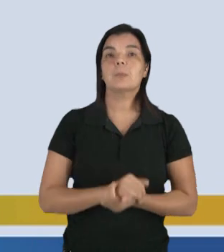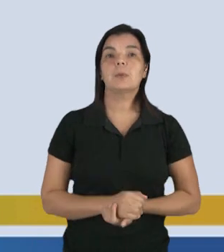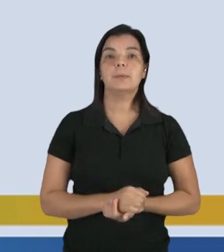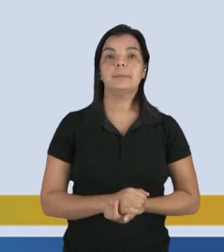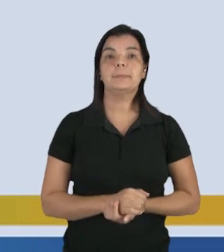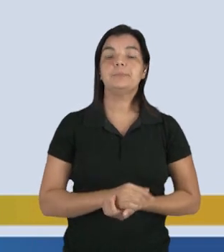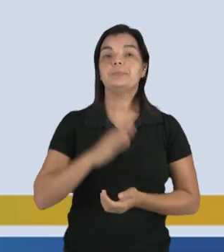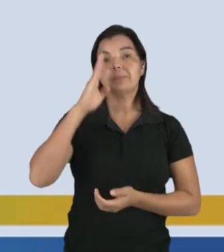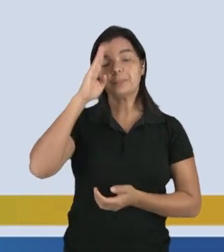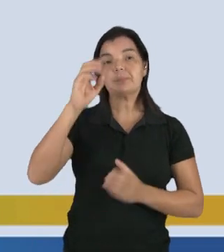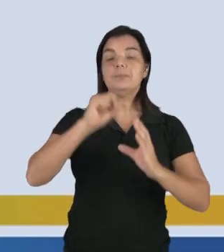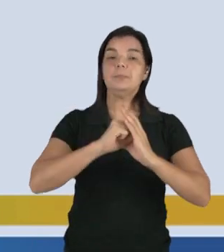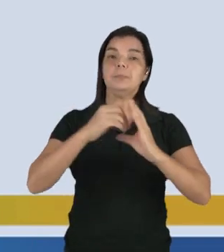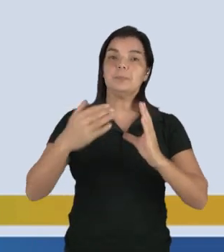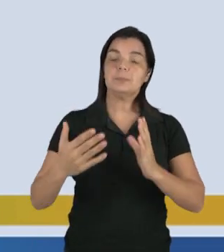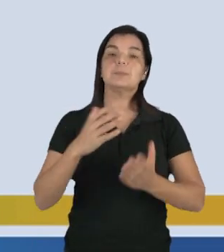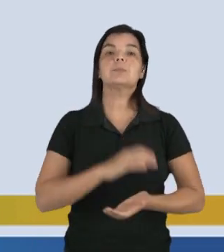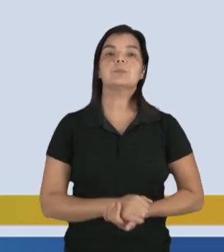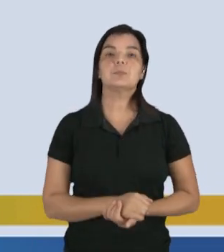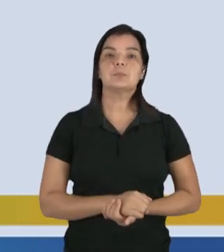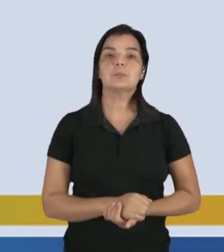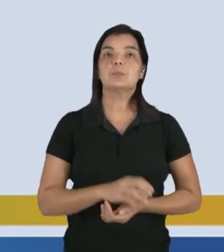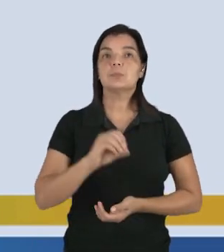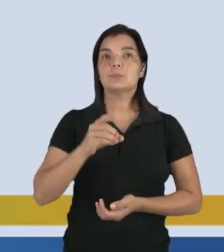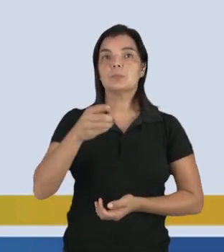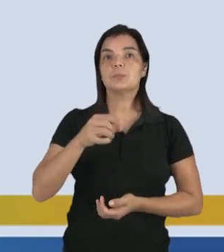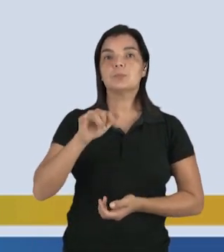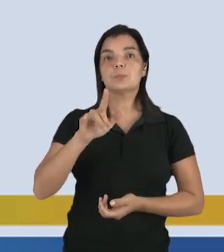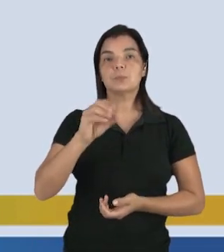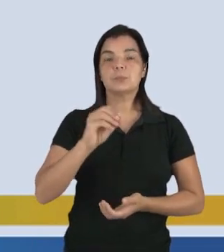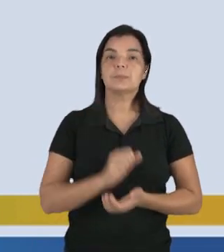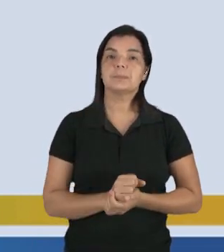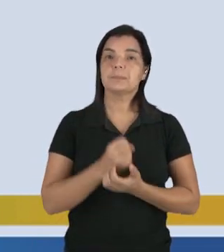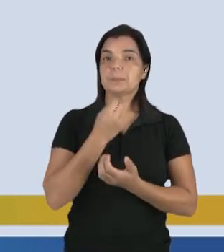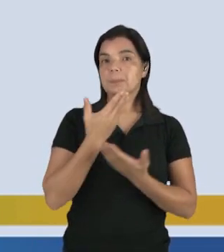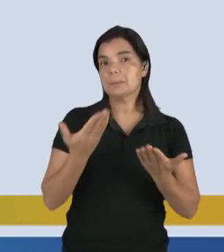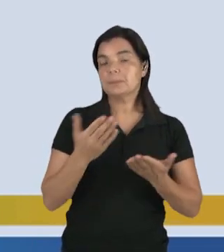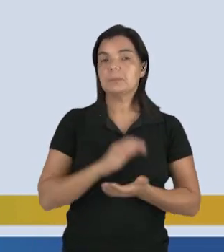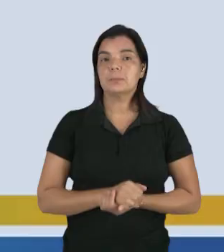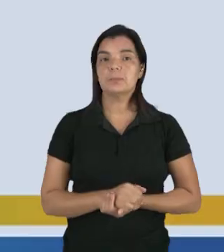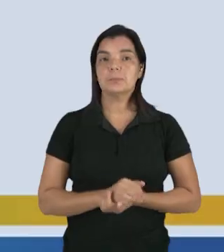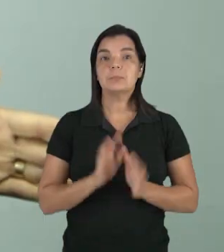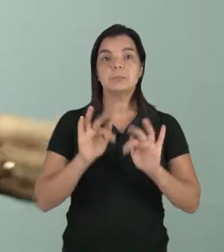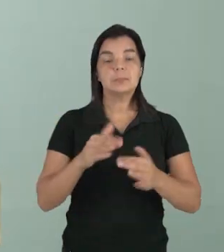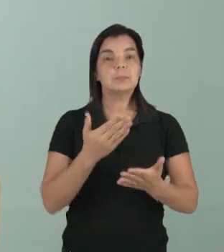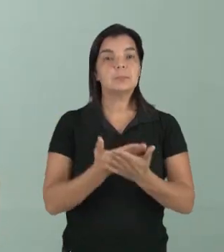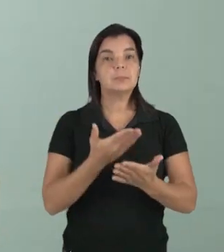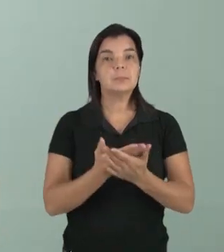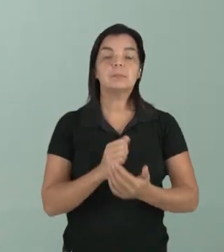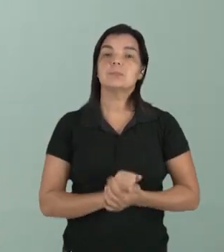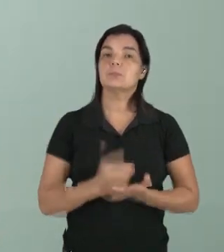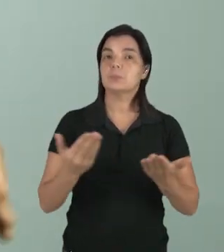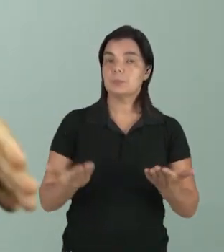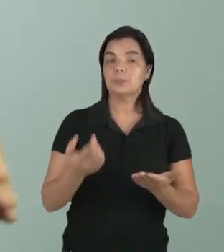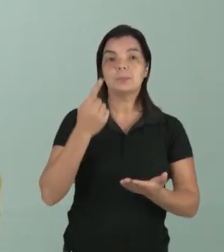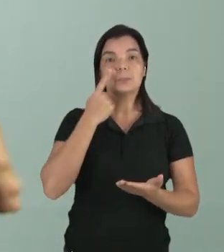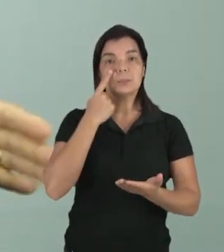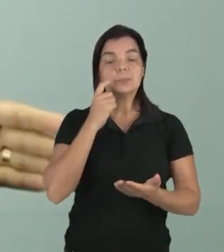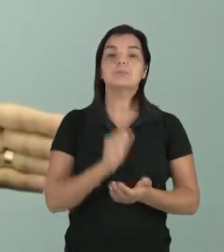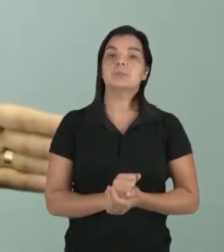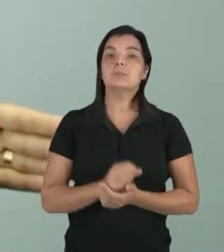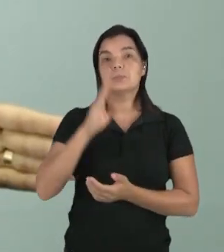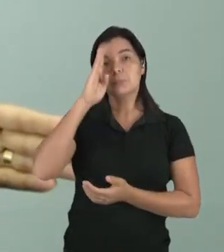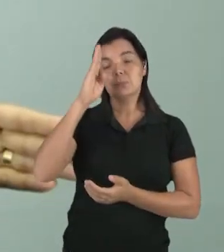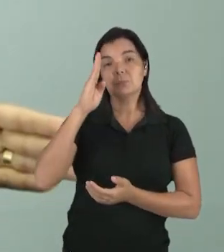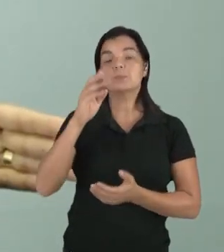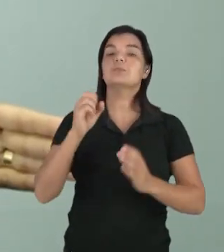Então, essas são as principais características dos óxidos. Bom, pessoal, por hoje é só. Na aula de hoje a gente trabalhou sobre